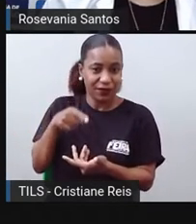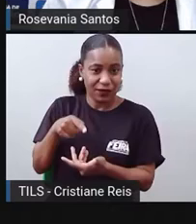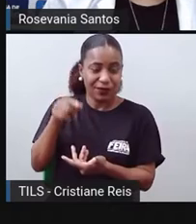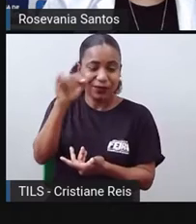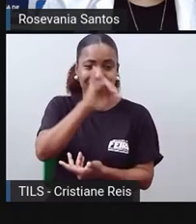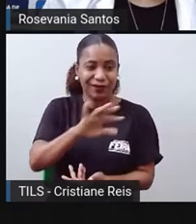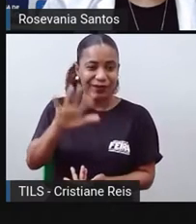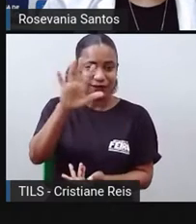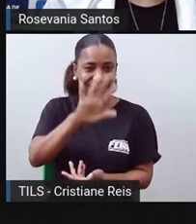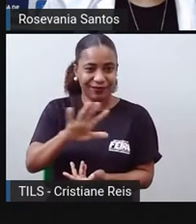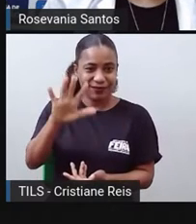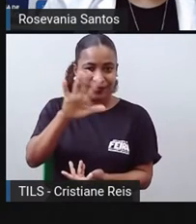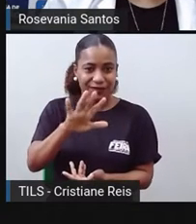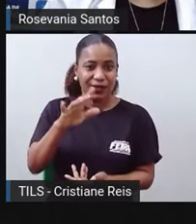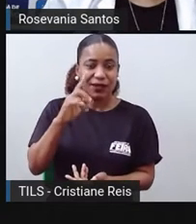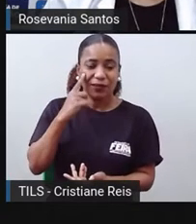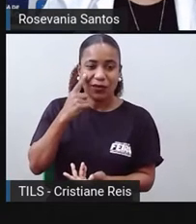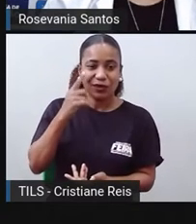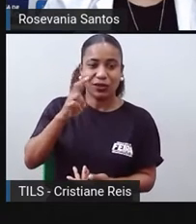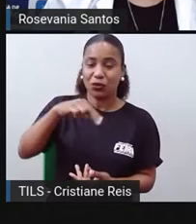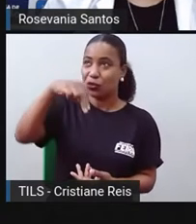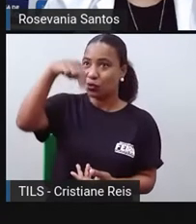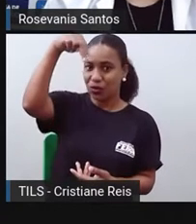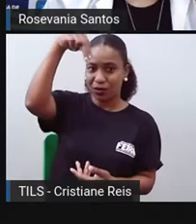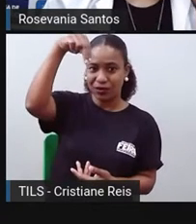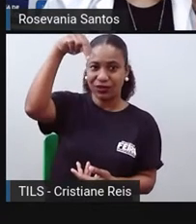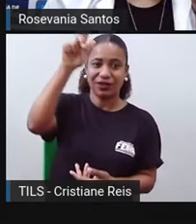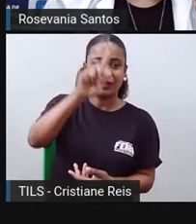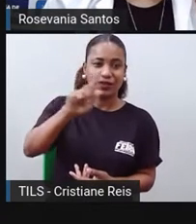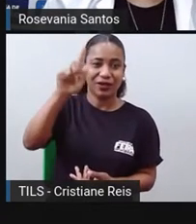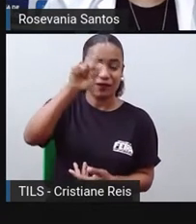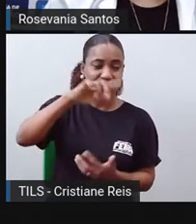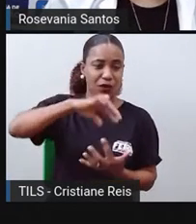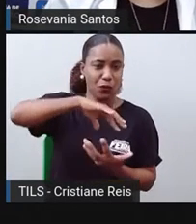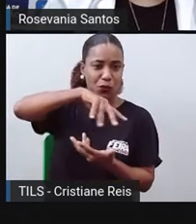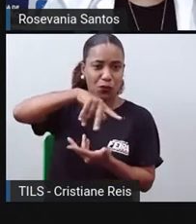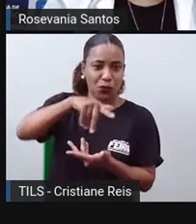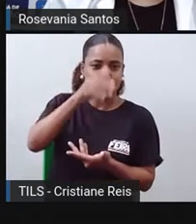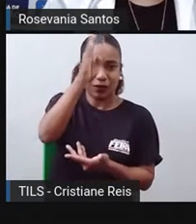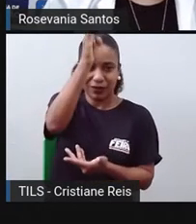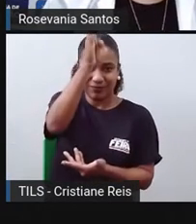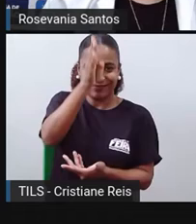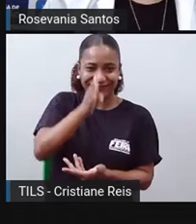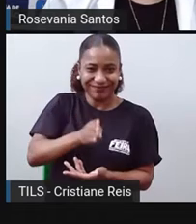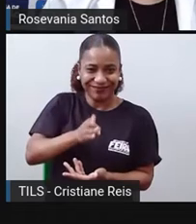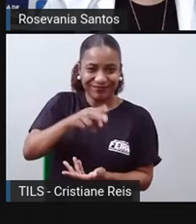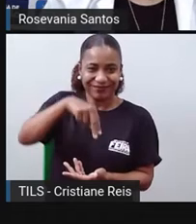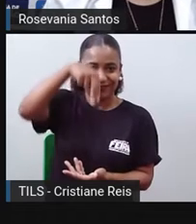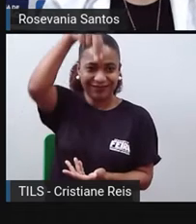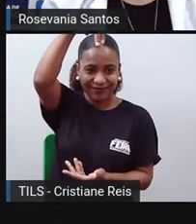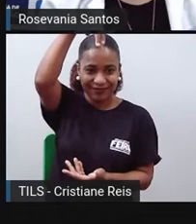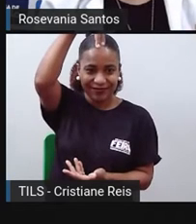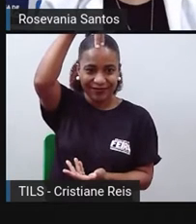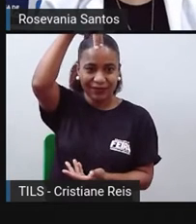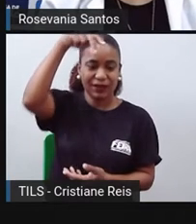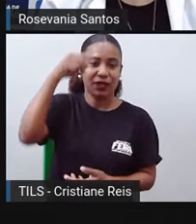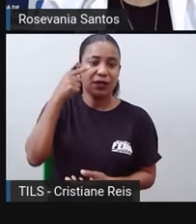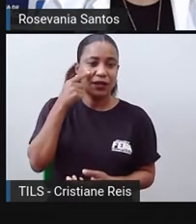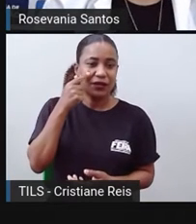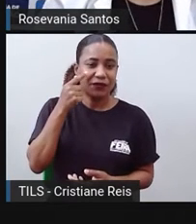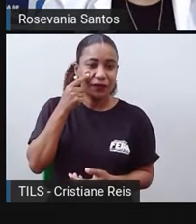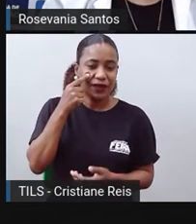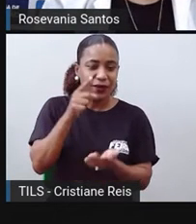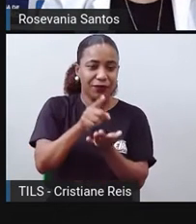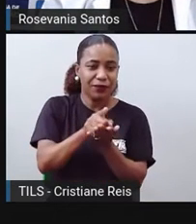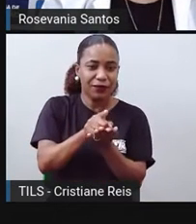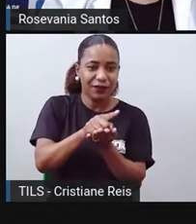norte geográfico é esse norte mesmo, né, do planeta Terra, o centro, lá os 90. E o magnético é essa inclinaçãozinha